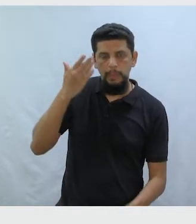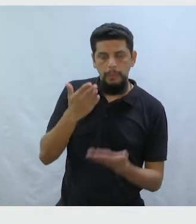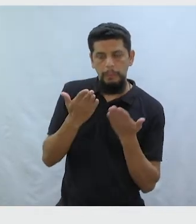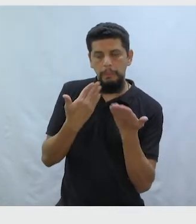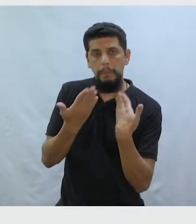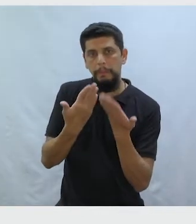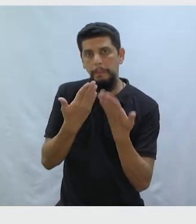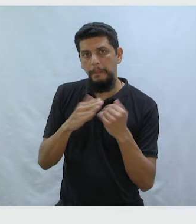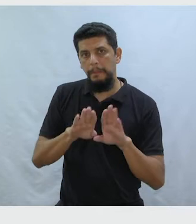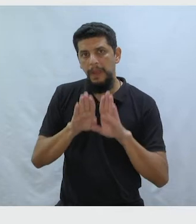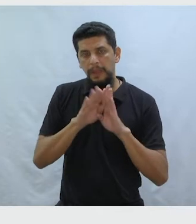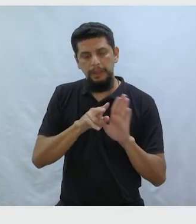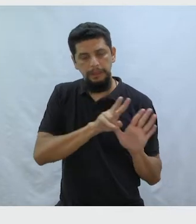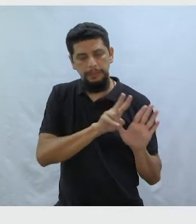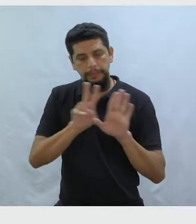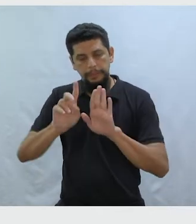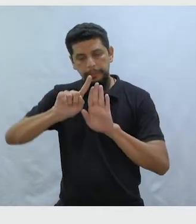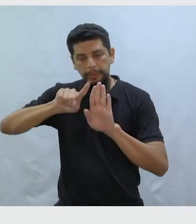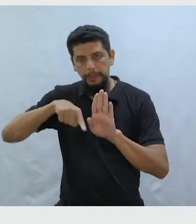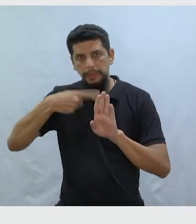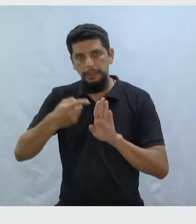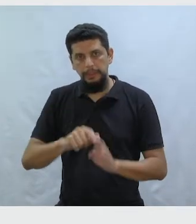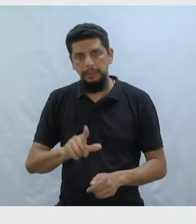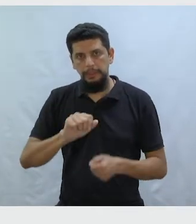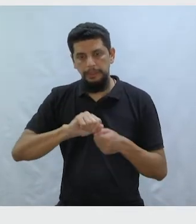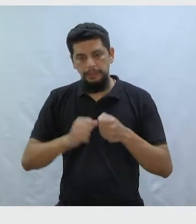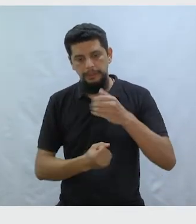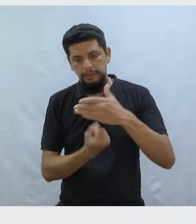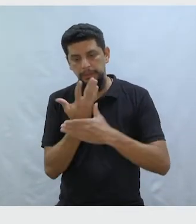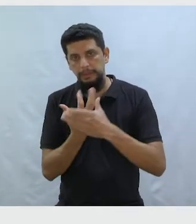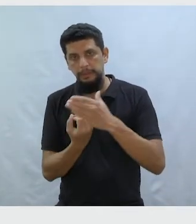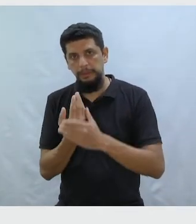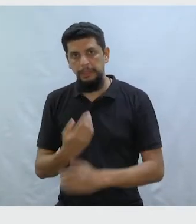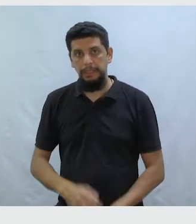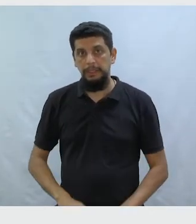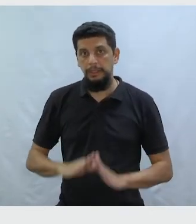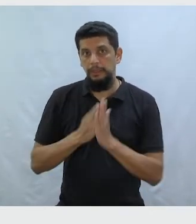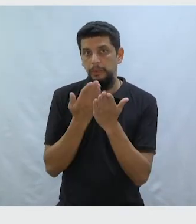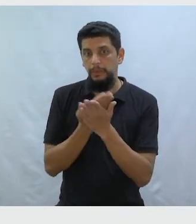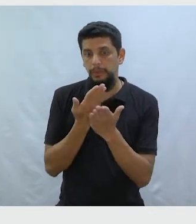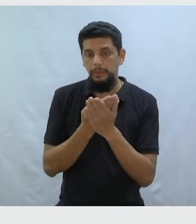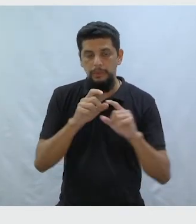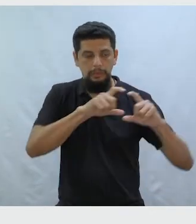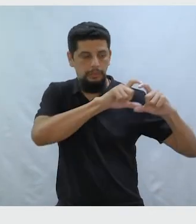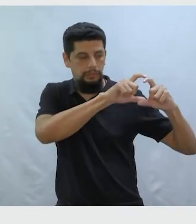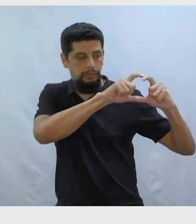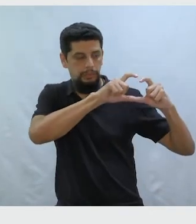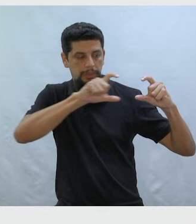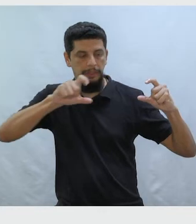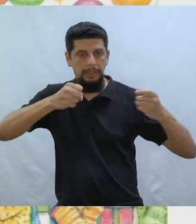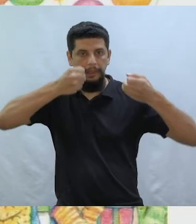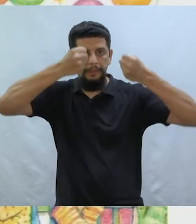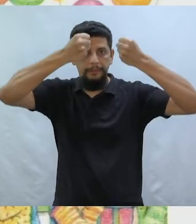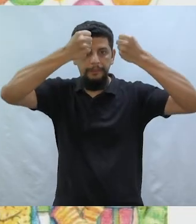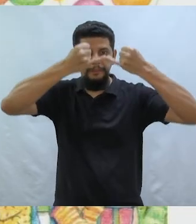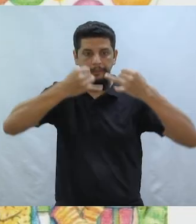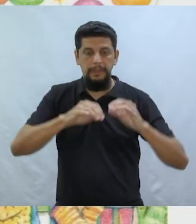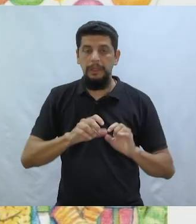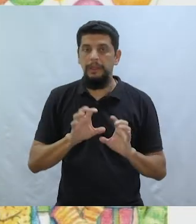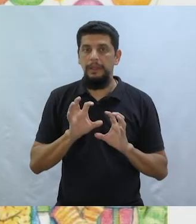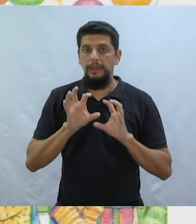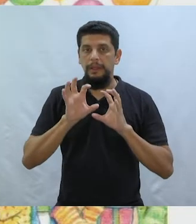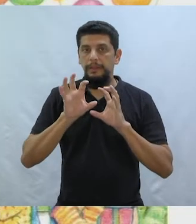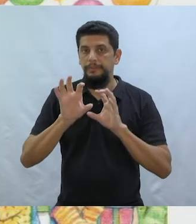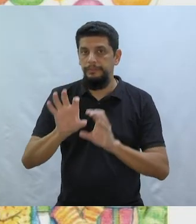foi que eles conversaram mas na semana seguinte apareceu na frente da escola uma faixa que dizia